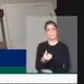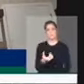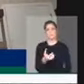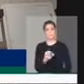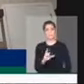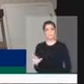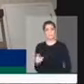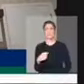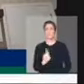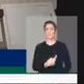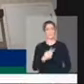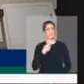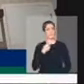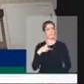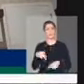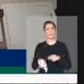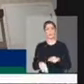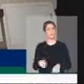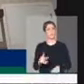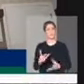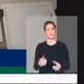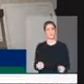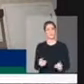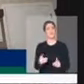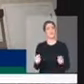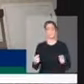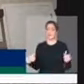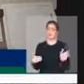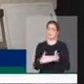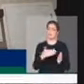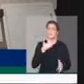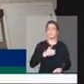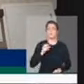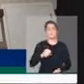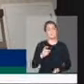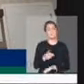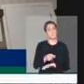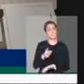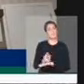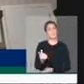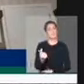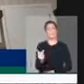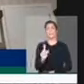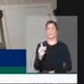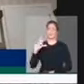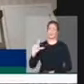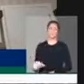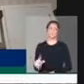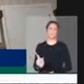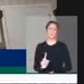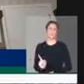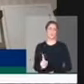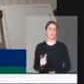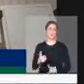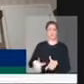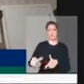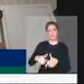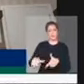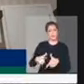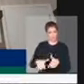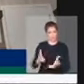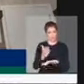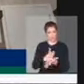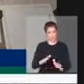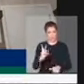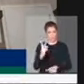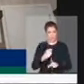aceitar temos que prorrogar até o final do ano mesmo valor não pode ter opção a crise não termina